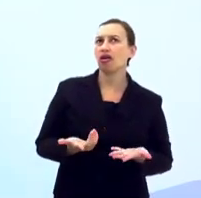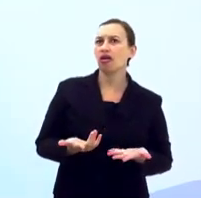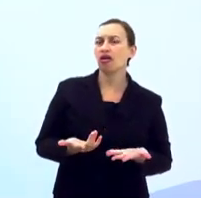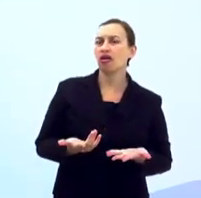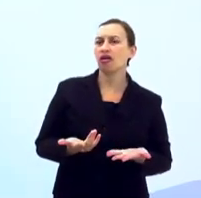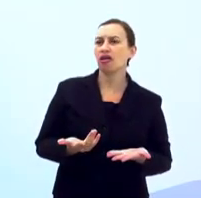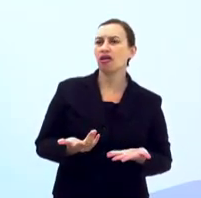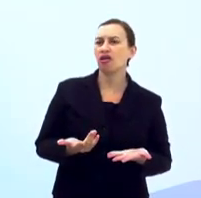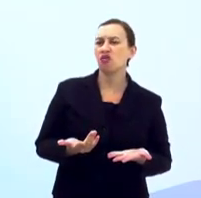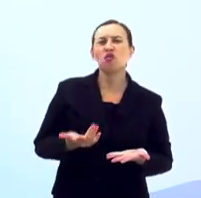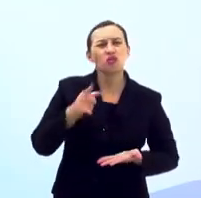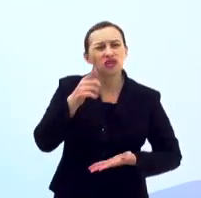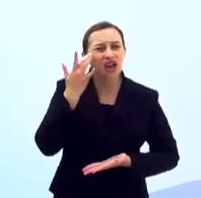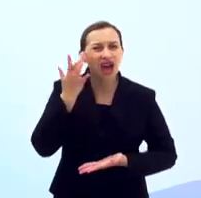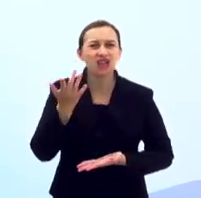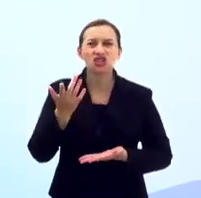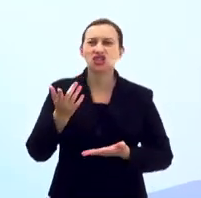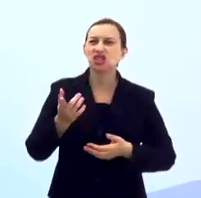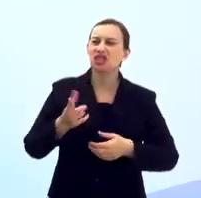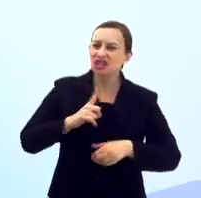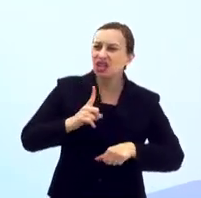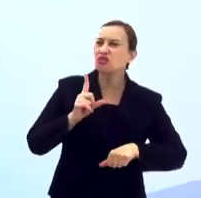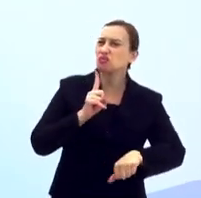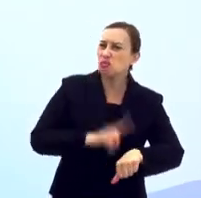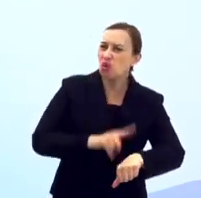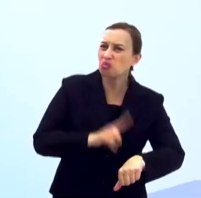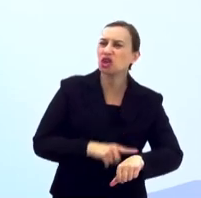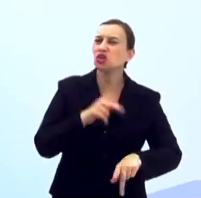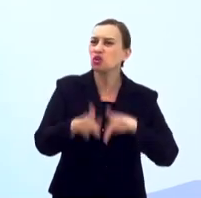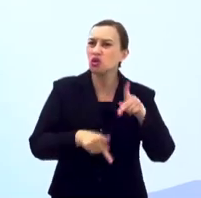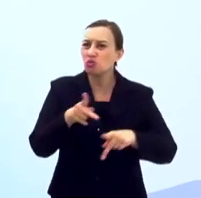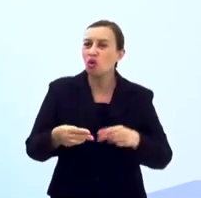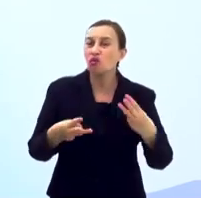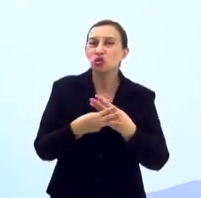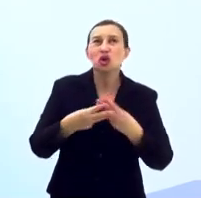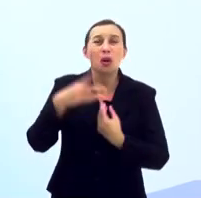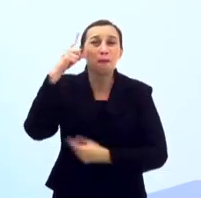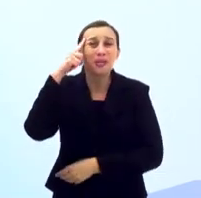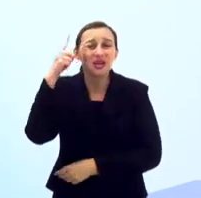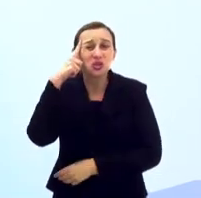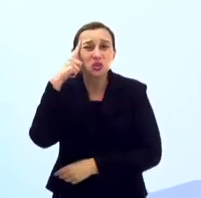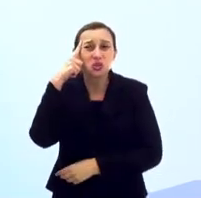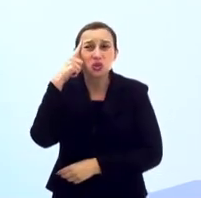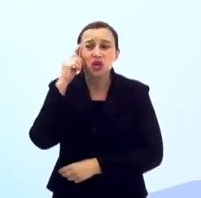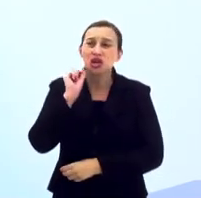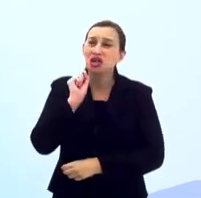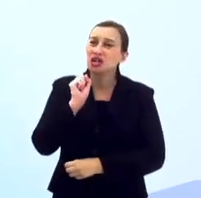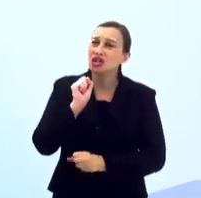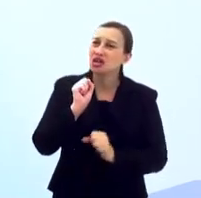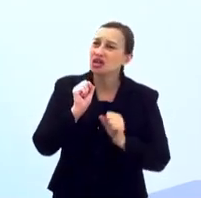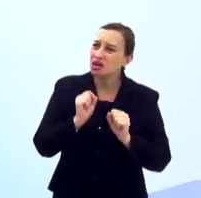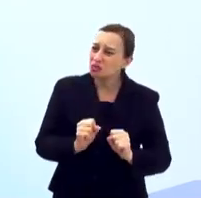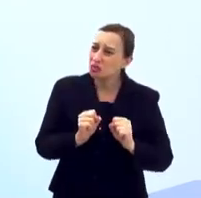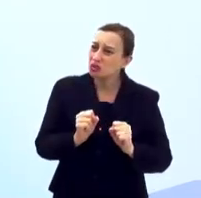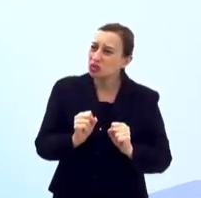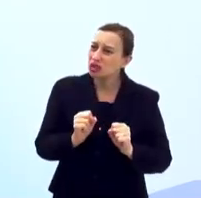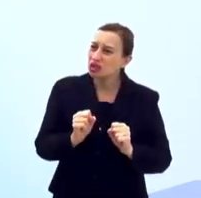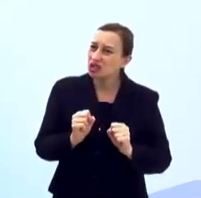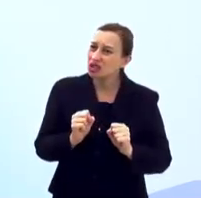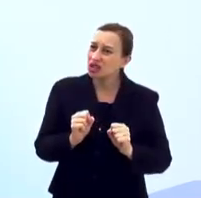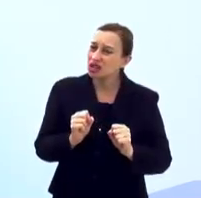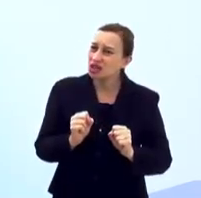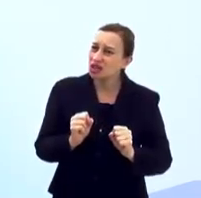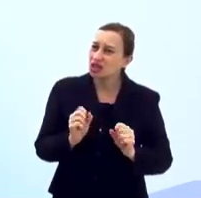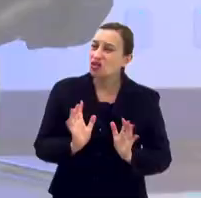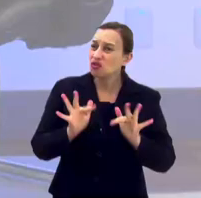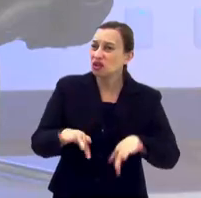estrela, você acha que, em algum momento, o povo judeu pensou que pudesse chegar ao final